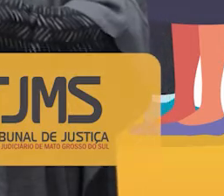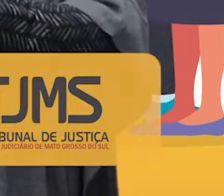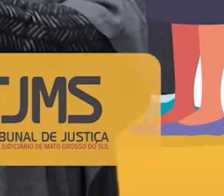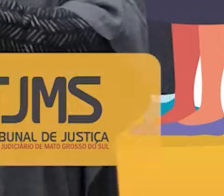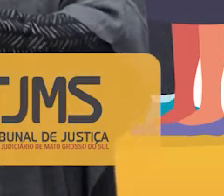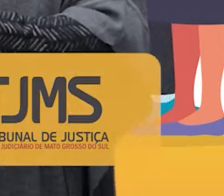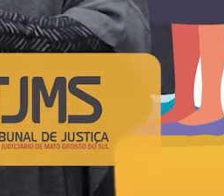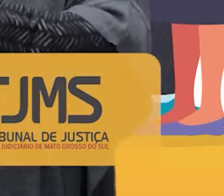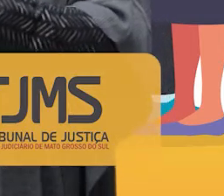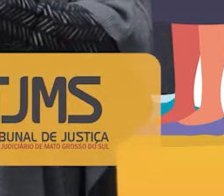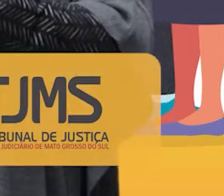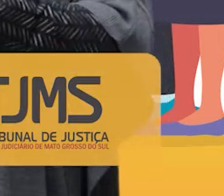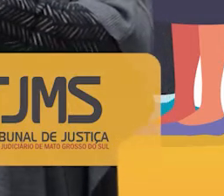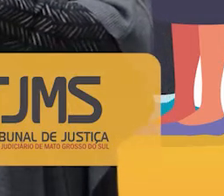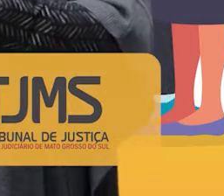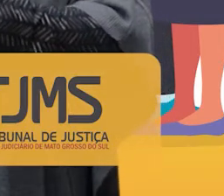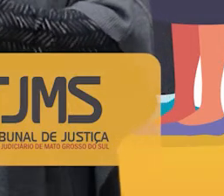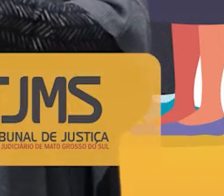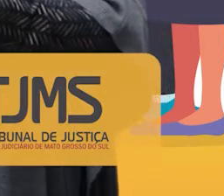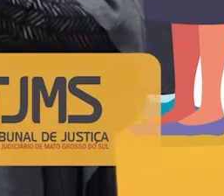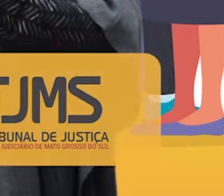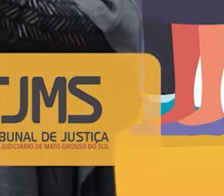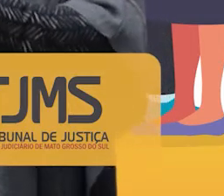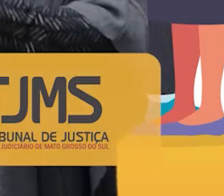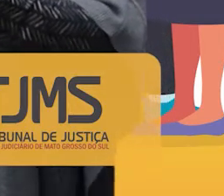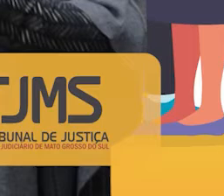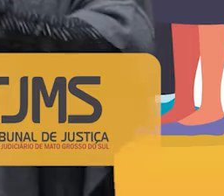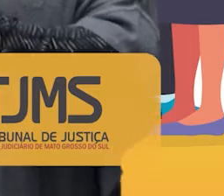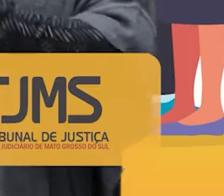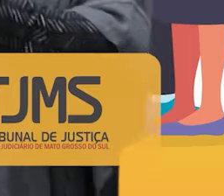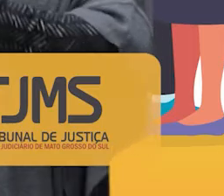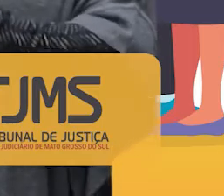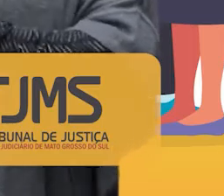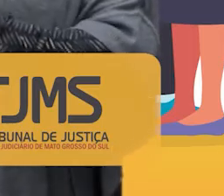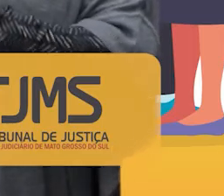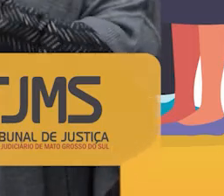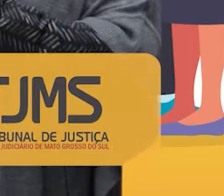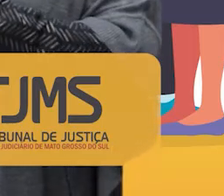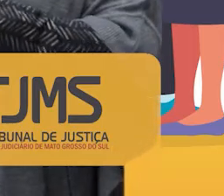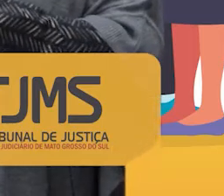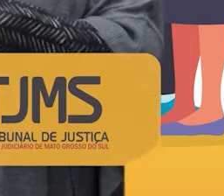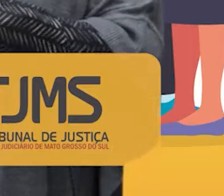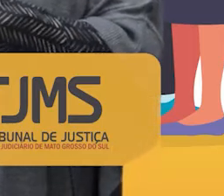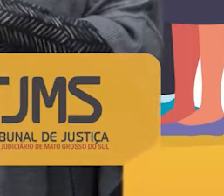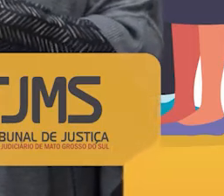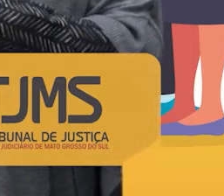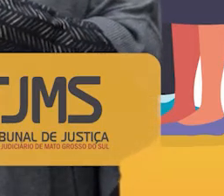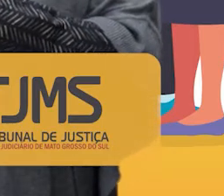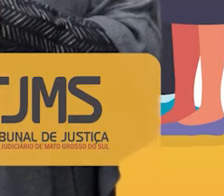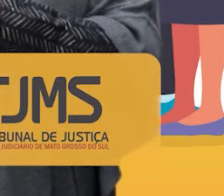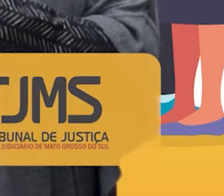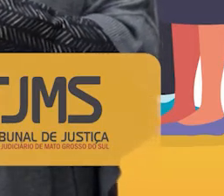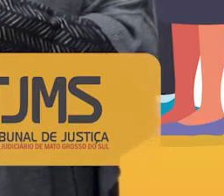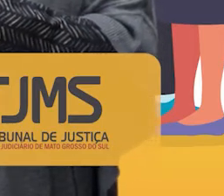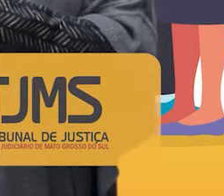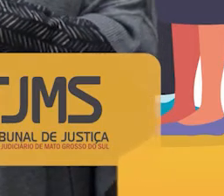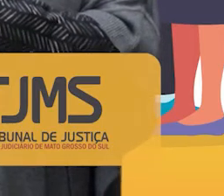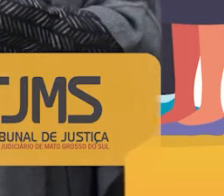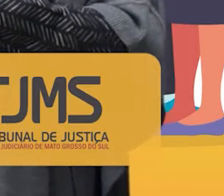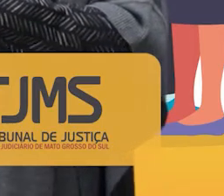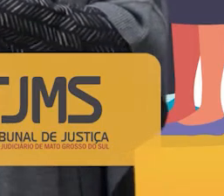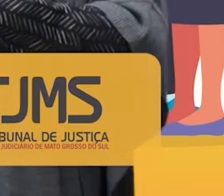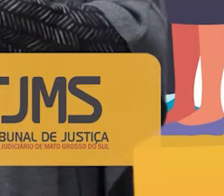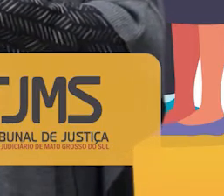da família acolhedora é essencialmente para atender uma criança, um adolescente que esteja passando por um período de